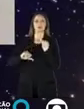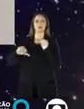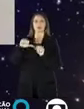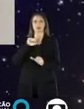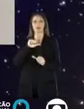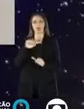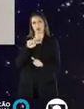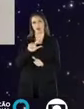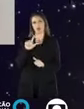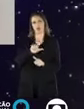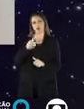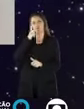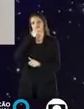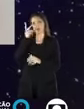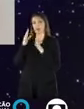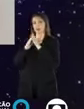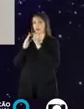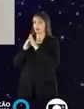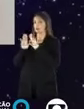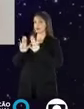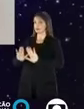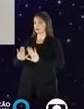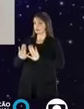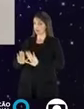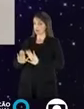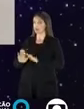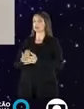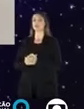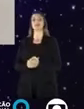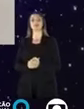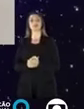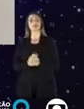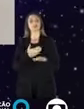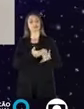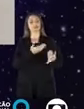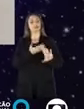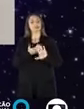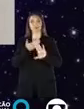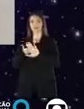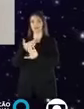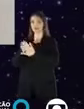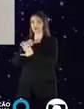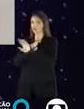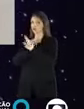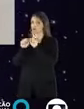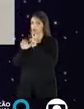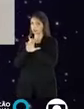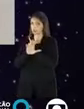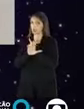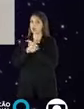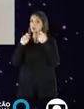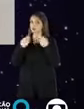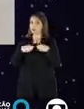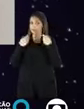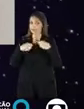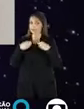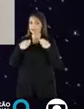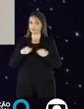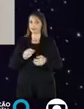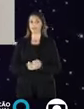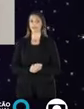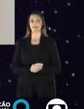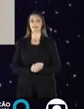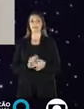das pessoas ficarem em casa, entendeu? De manter o convívio social. Aliás, eu não entendo por que não fizeram um lockdown